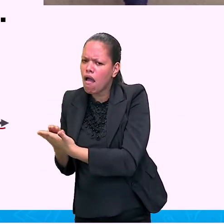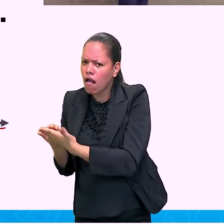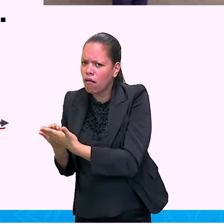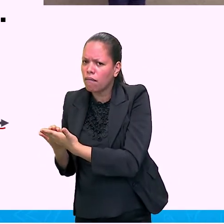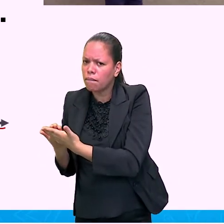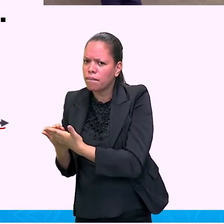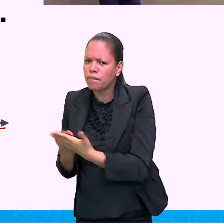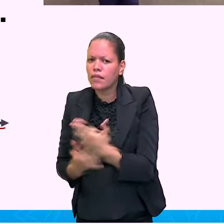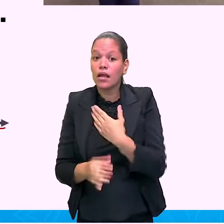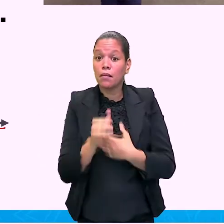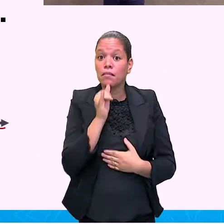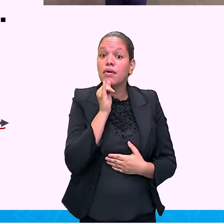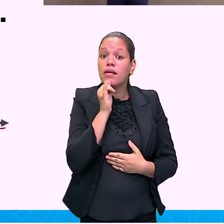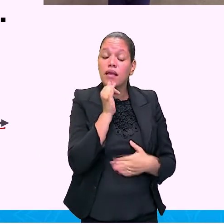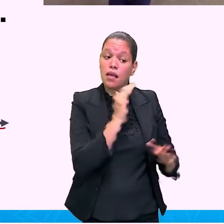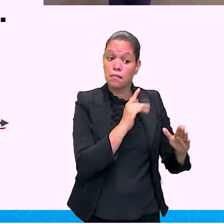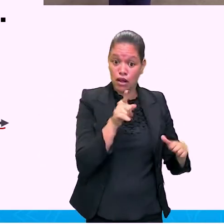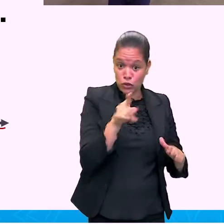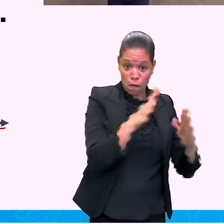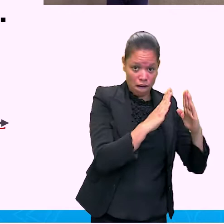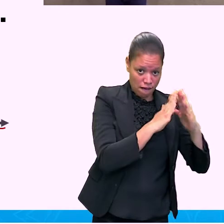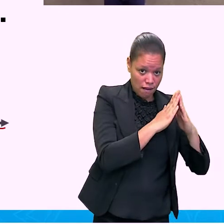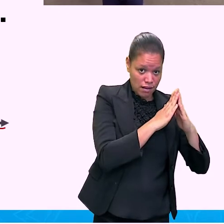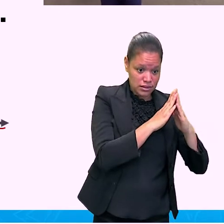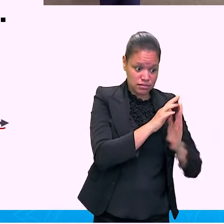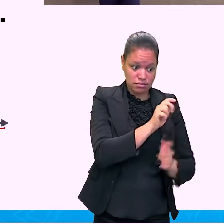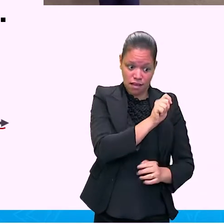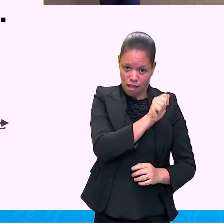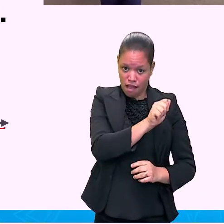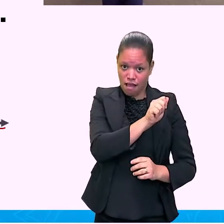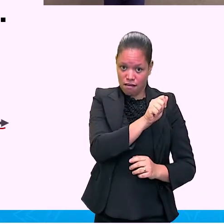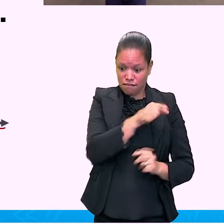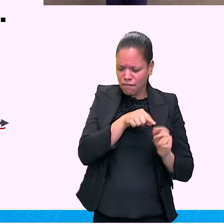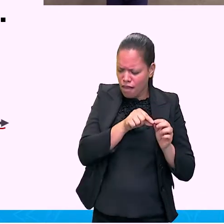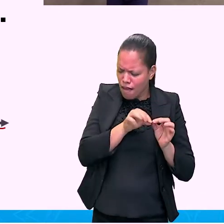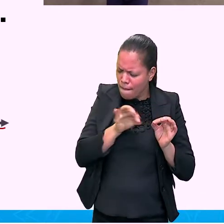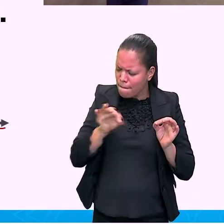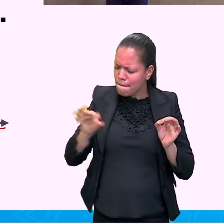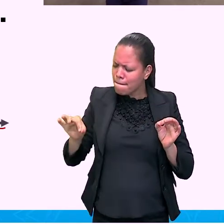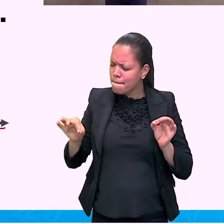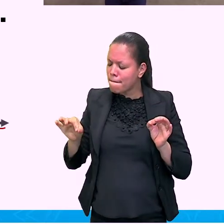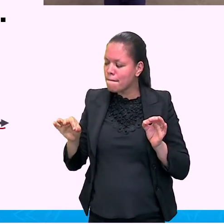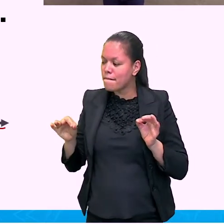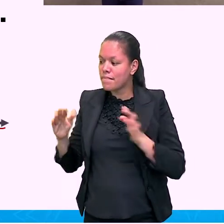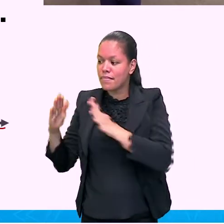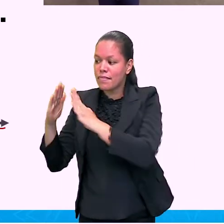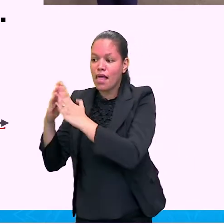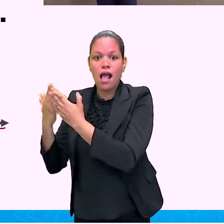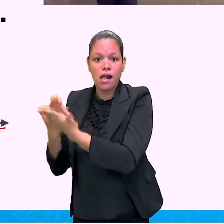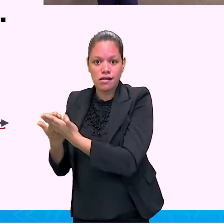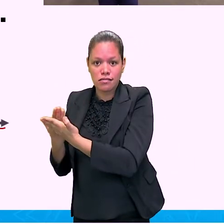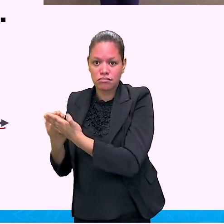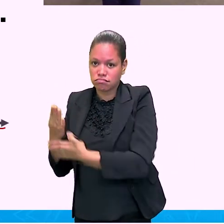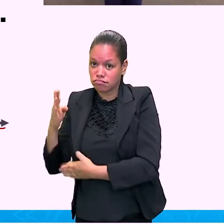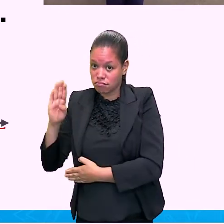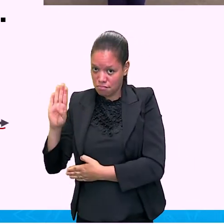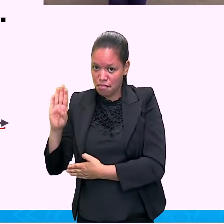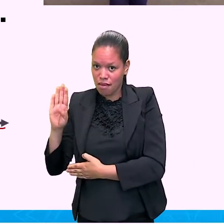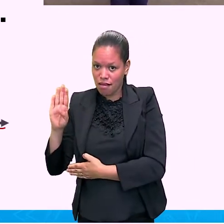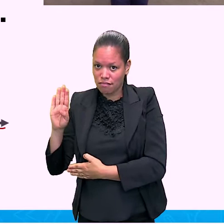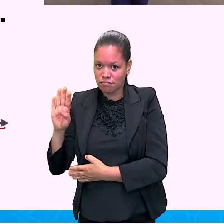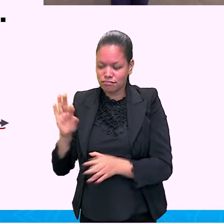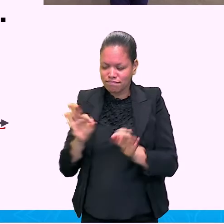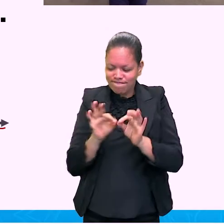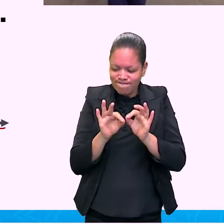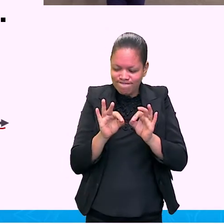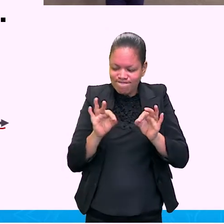Não muda a intenção de ser uma reta, mas a gente está falando aqui de segmentos de retas, de conjuntos de pontos, e que